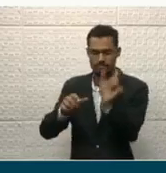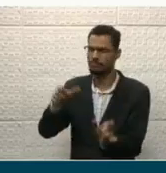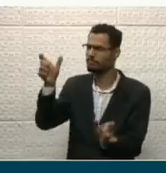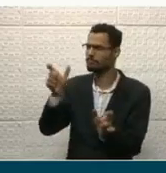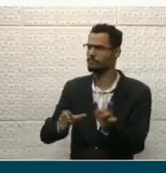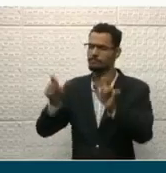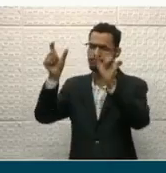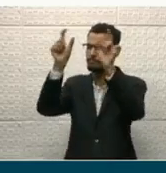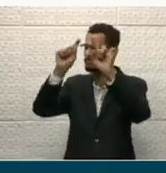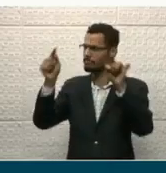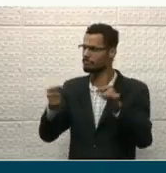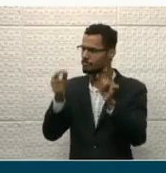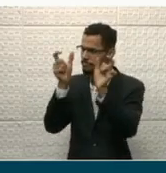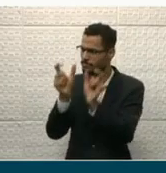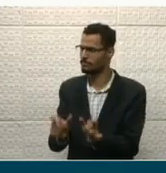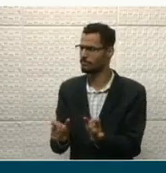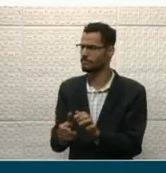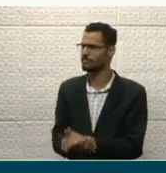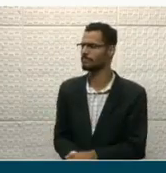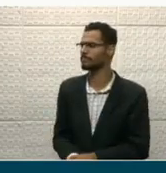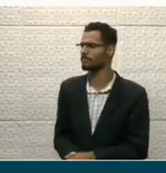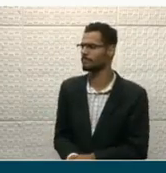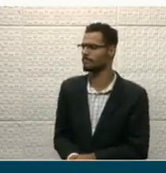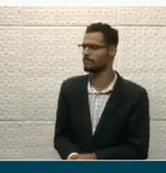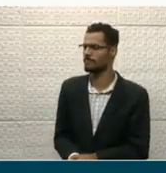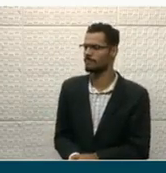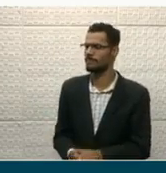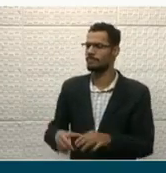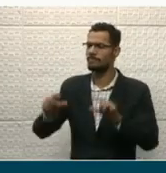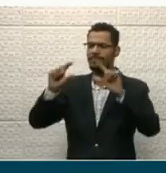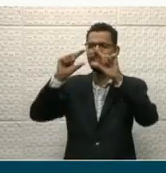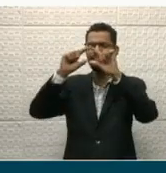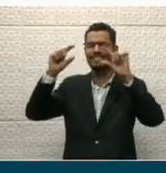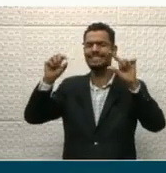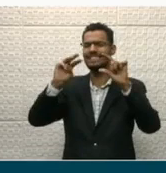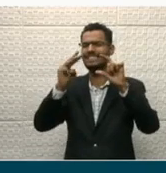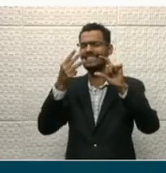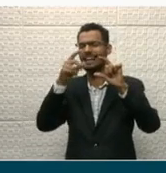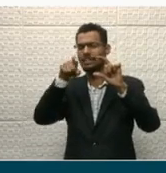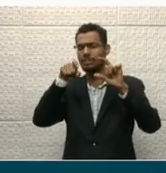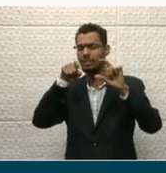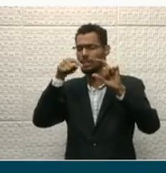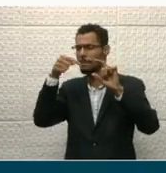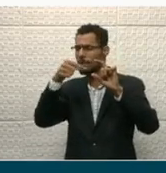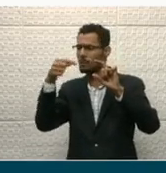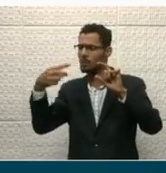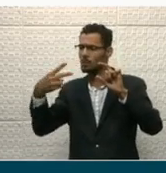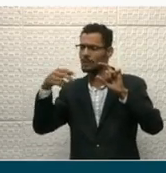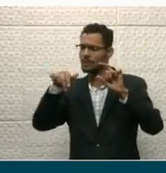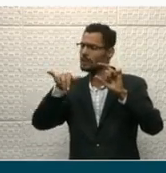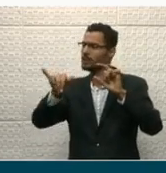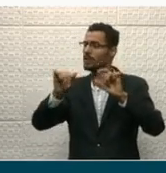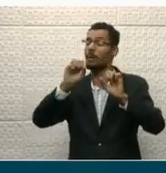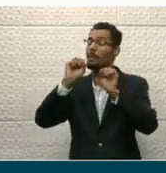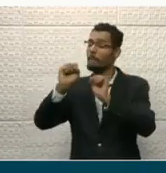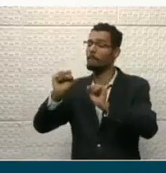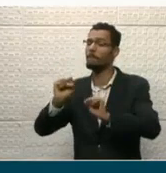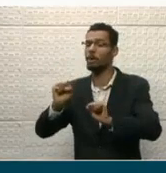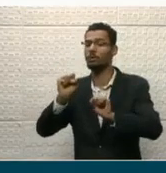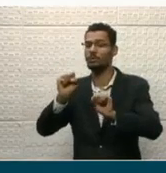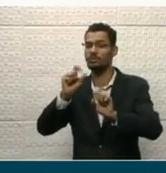envolvidos. Esse termo 3x menos 2y, eu posso